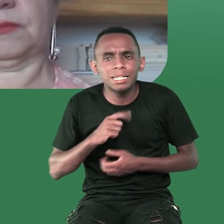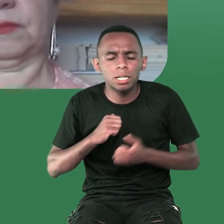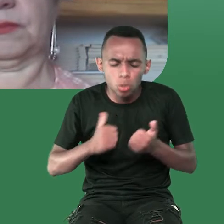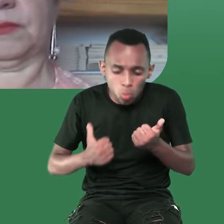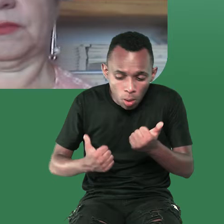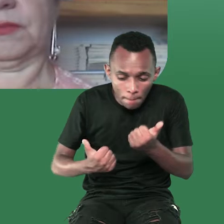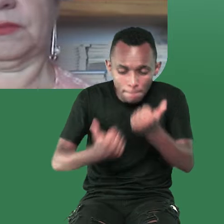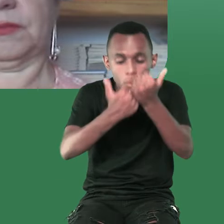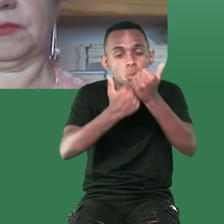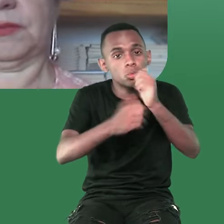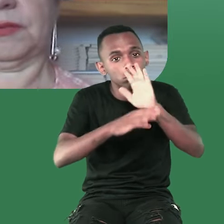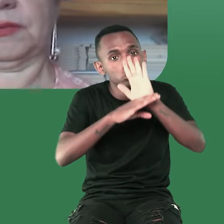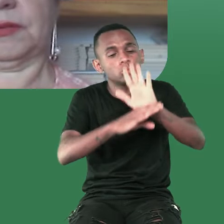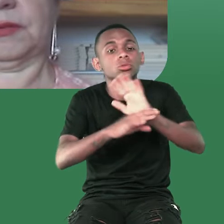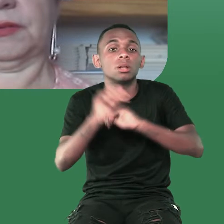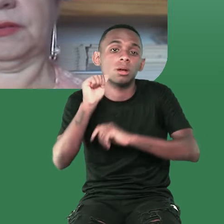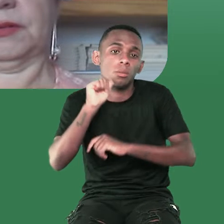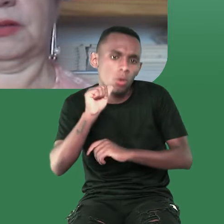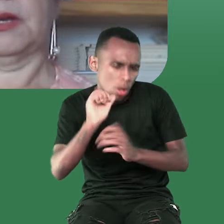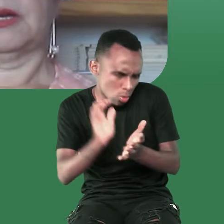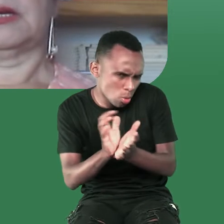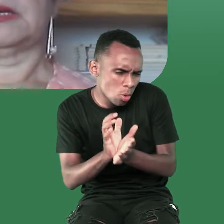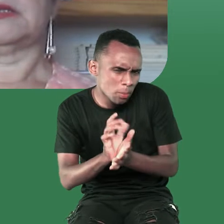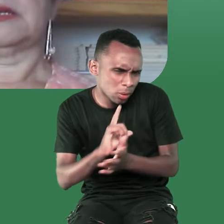apoio feminino?